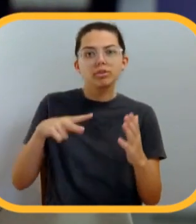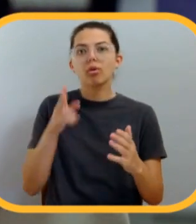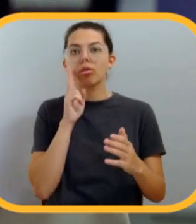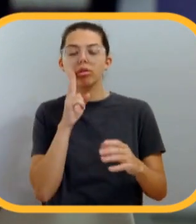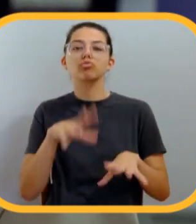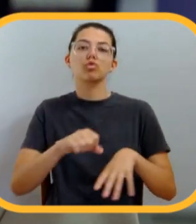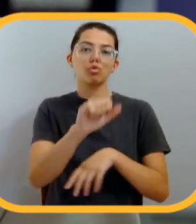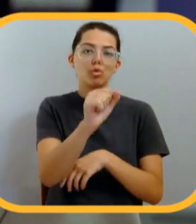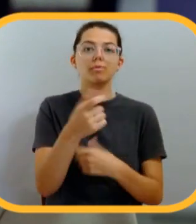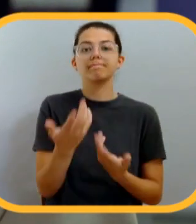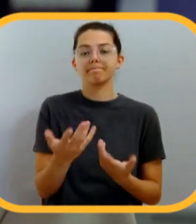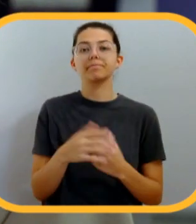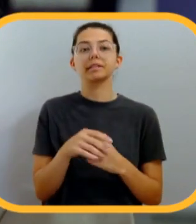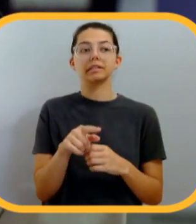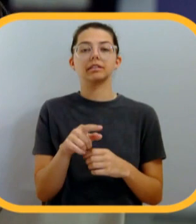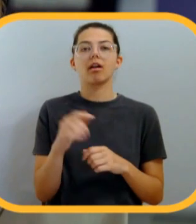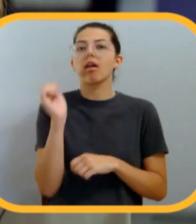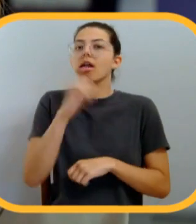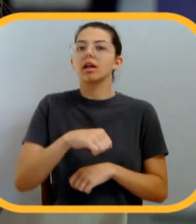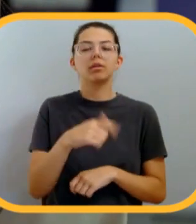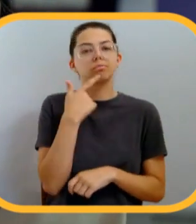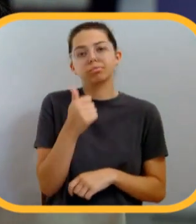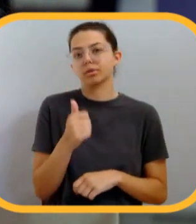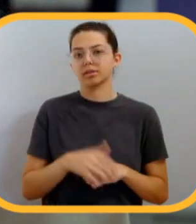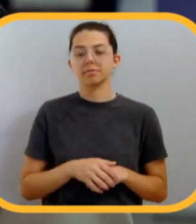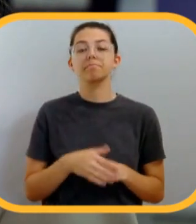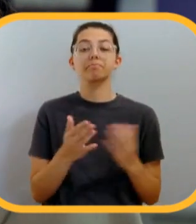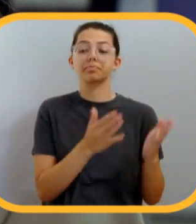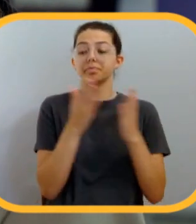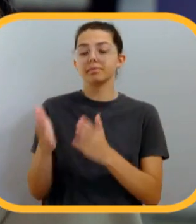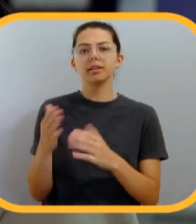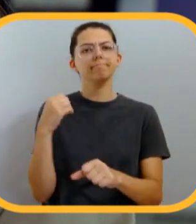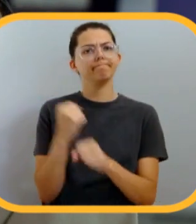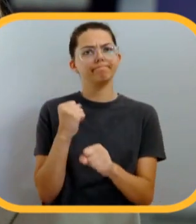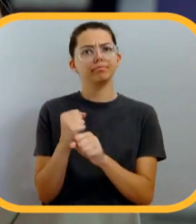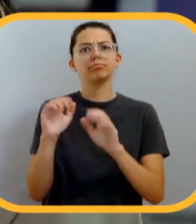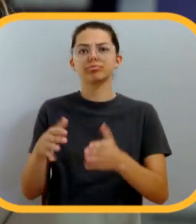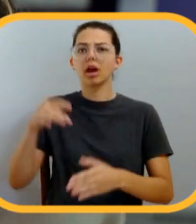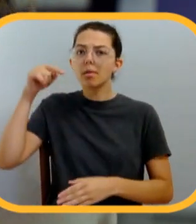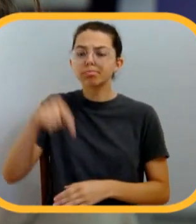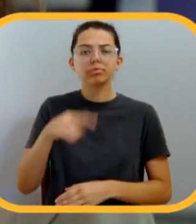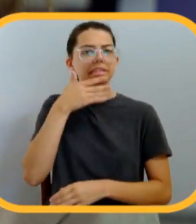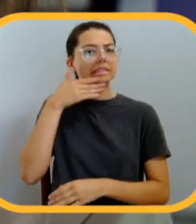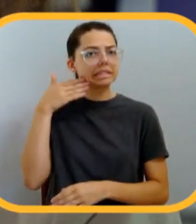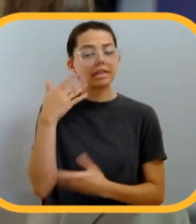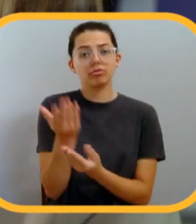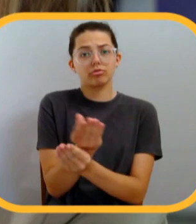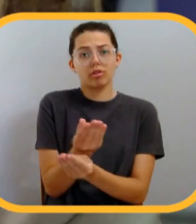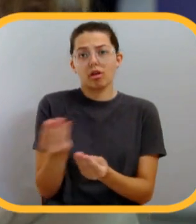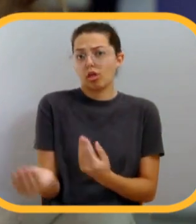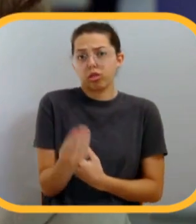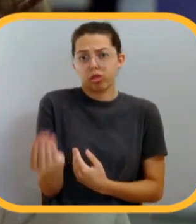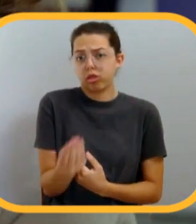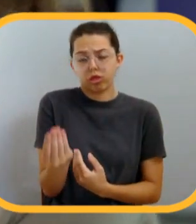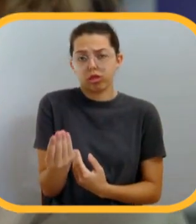não negligenciam atualmente. Por outro lado, é preciso trabalhar desde logo, desde as primeiras,